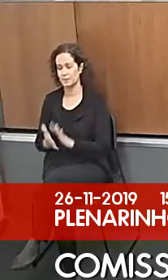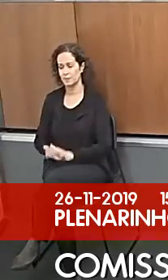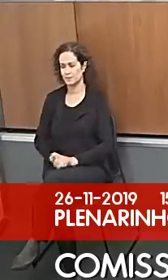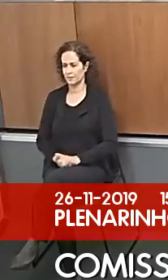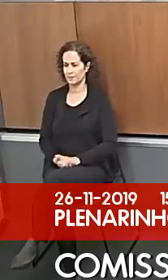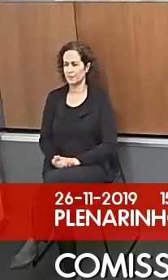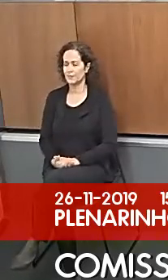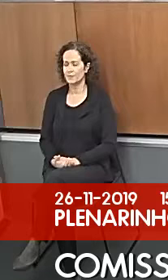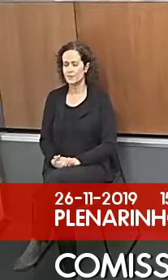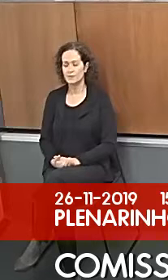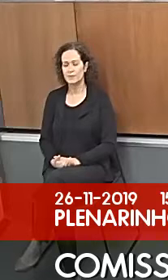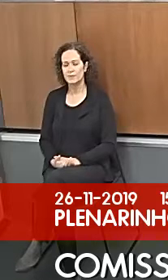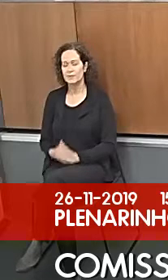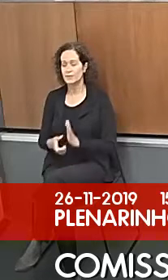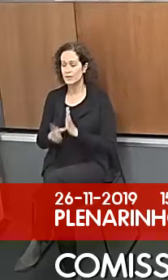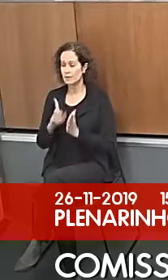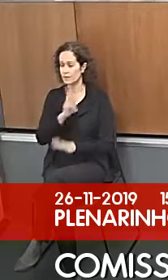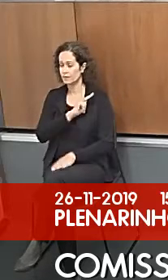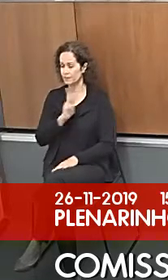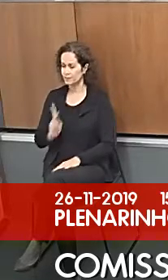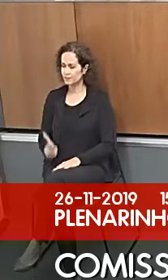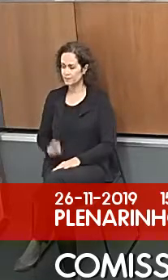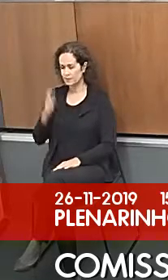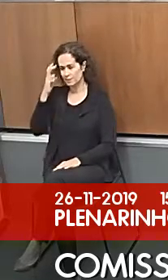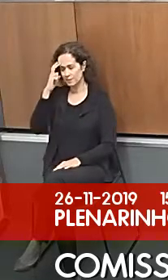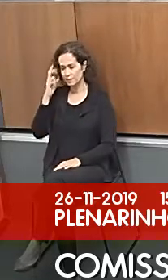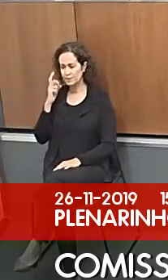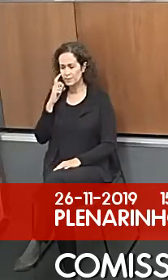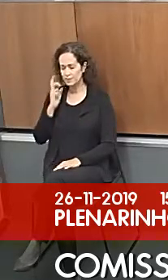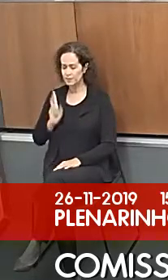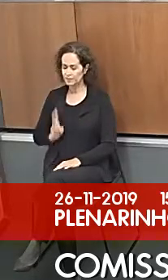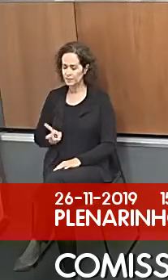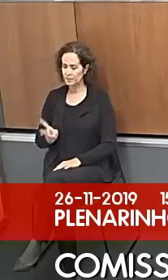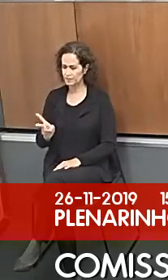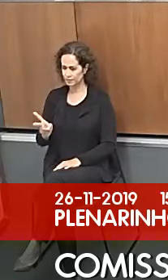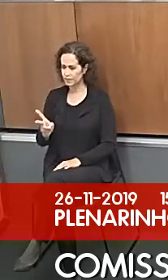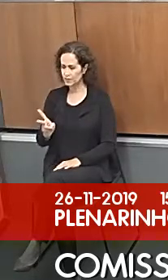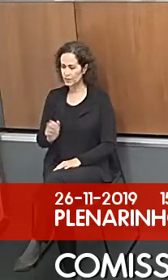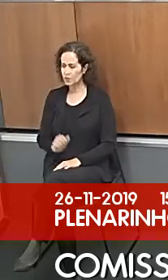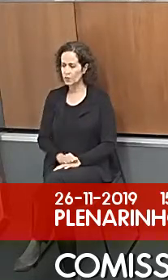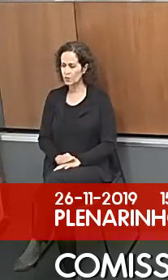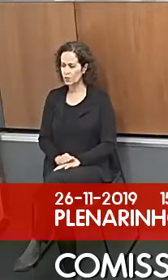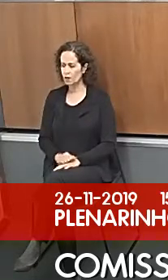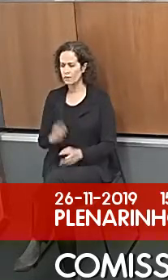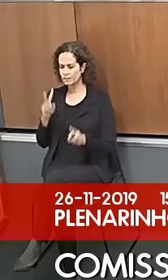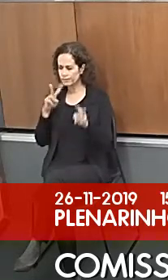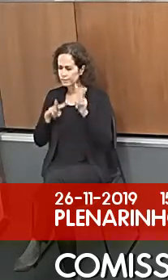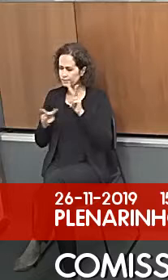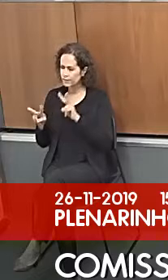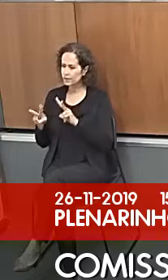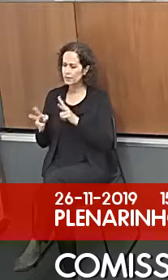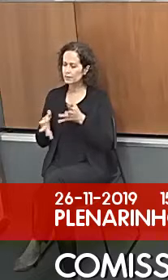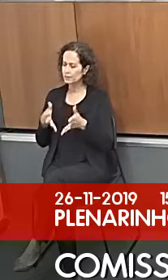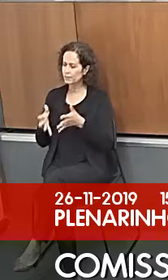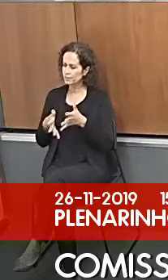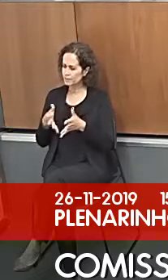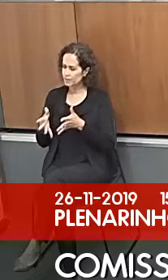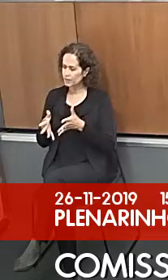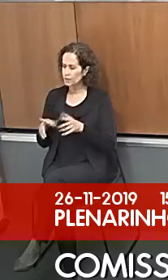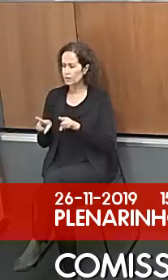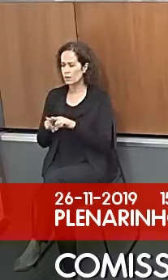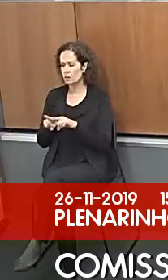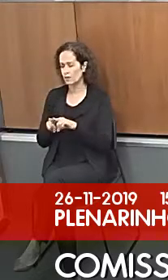Vou, então, antes de passar aqui a presidência para o nosso deputado Zé Guilherme, que vai continuar ouvindo a todos os participantes e os componentes da